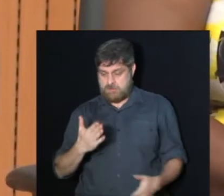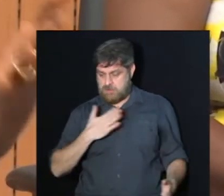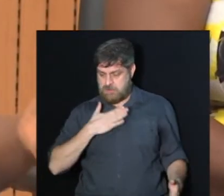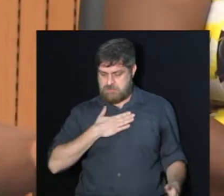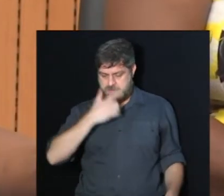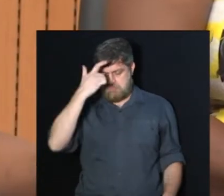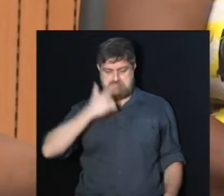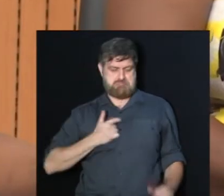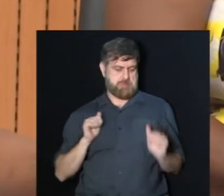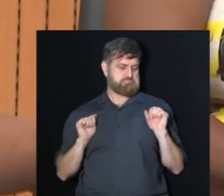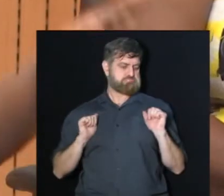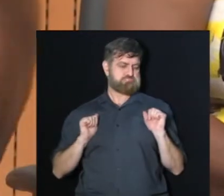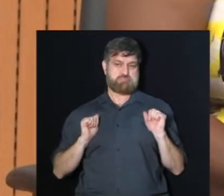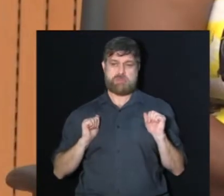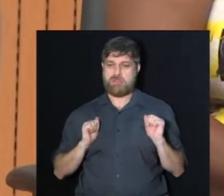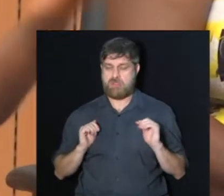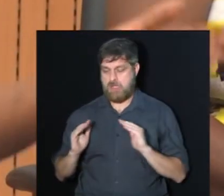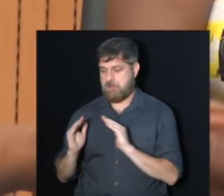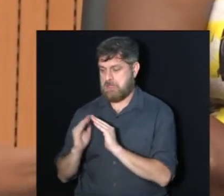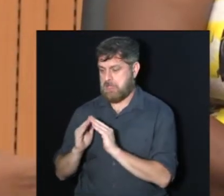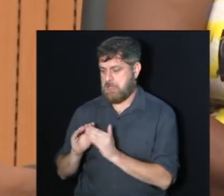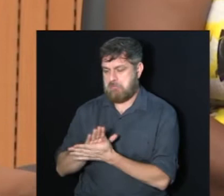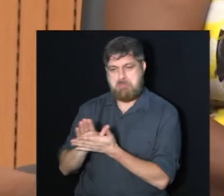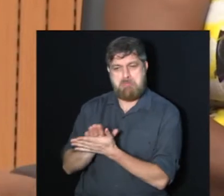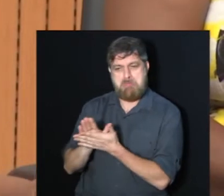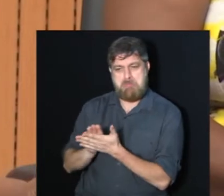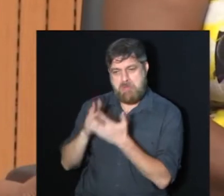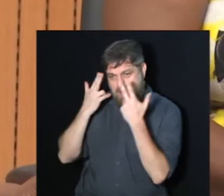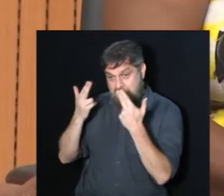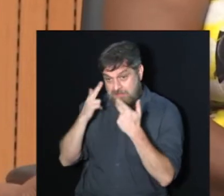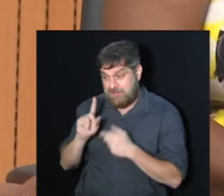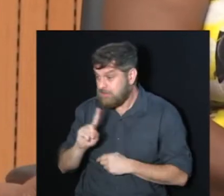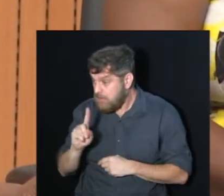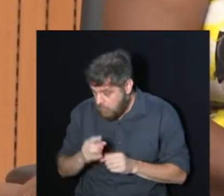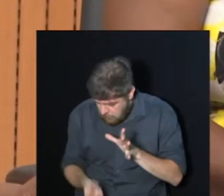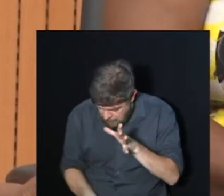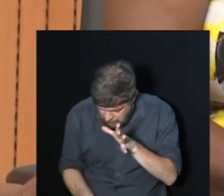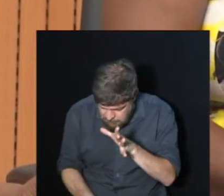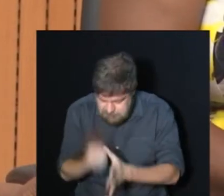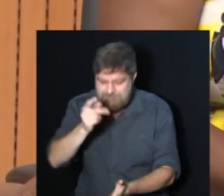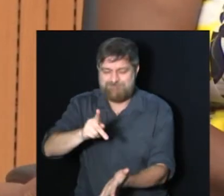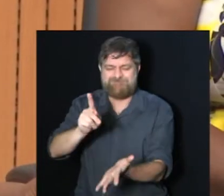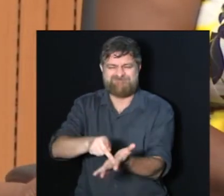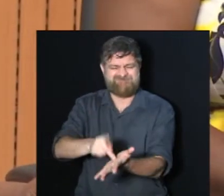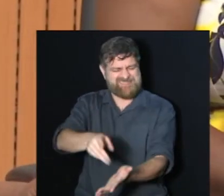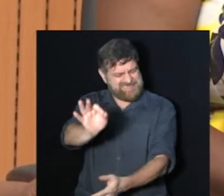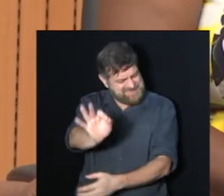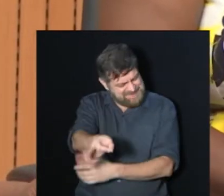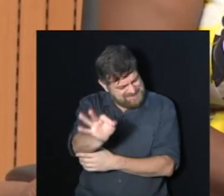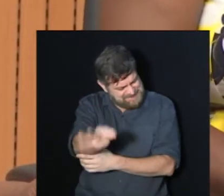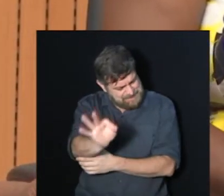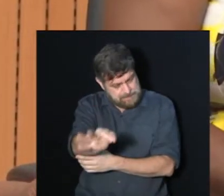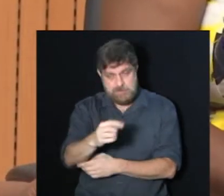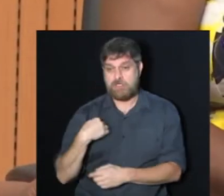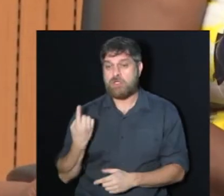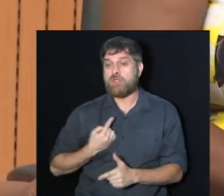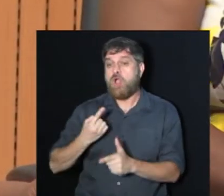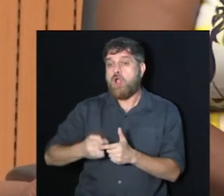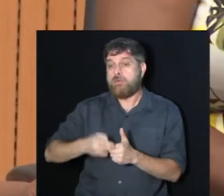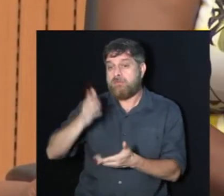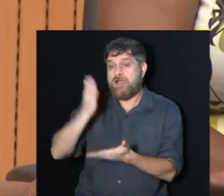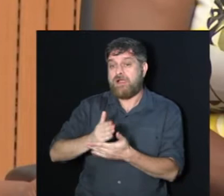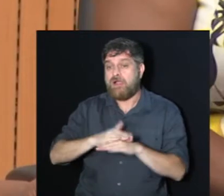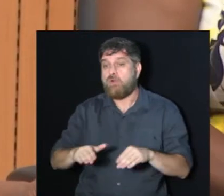comigo, não está acontecendo com a minha casa, não está acontecendo, mas está acontecendo. E nós só vamos conseguir resolver isso